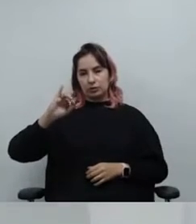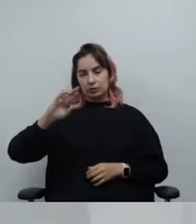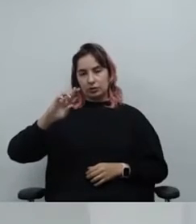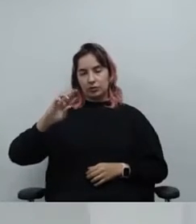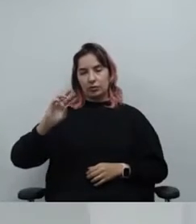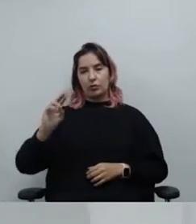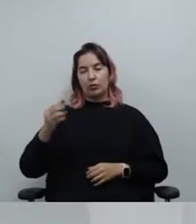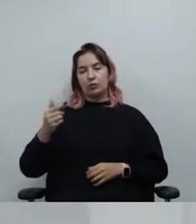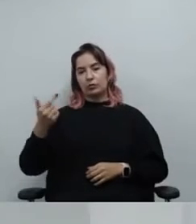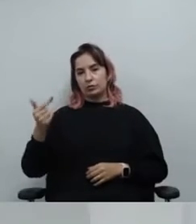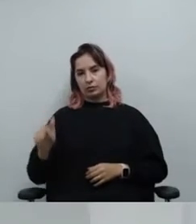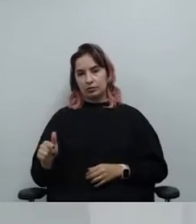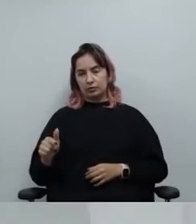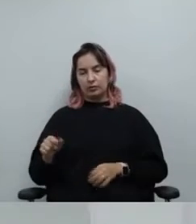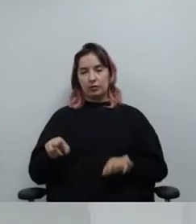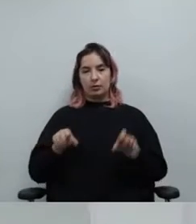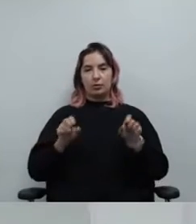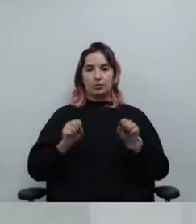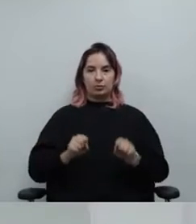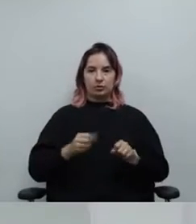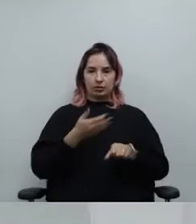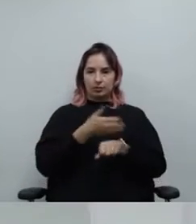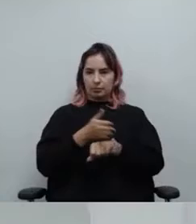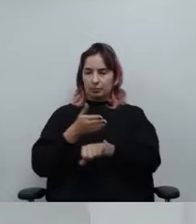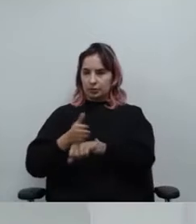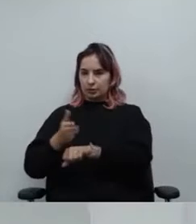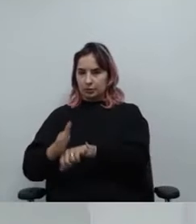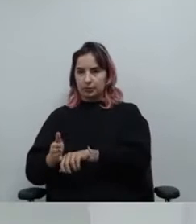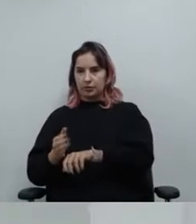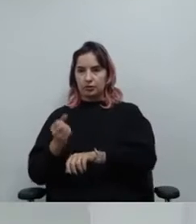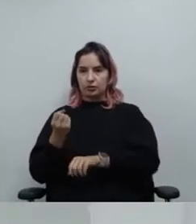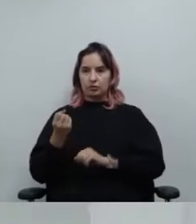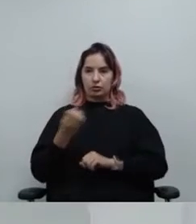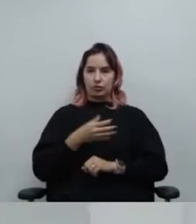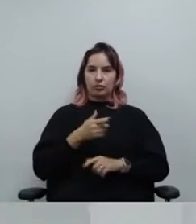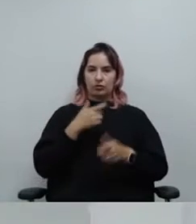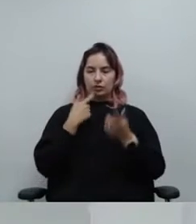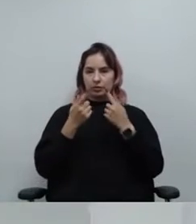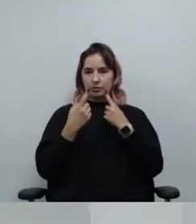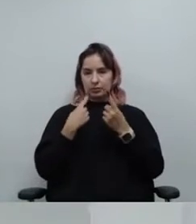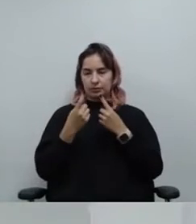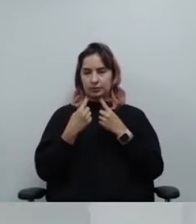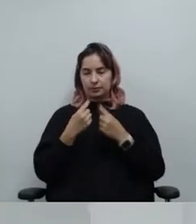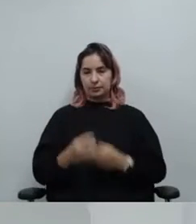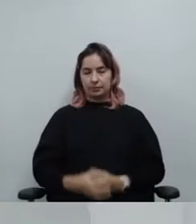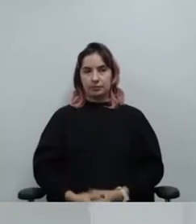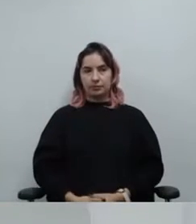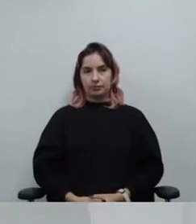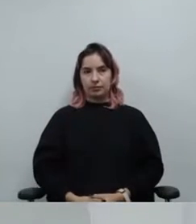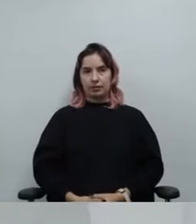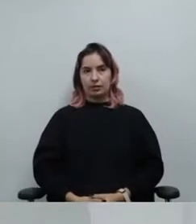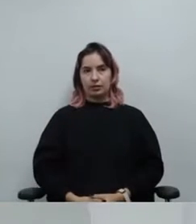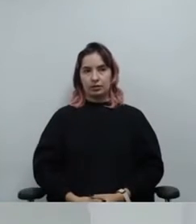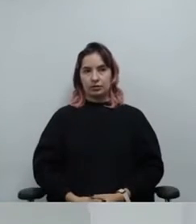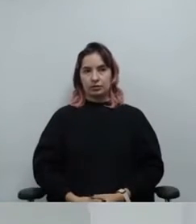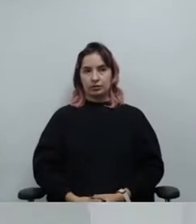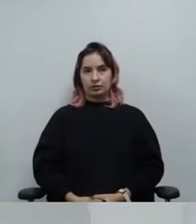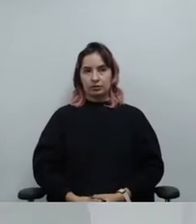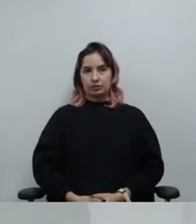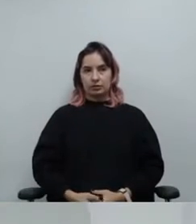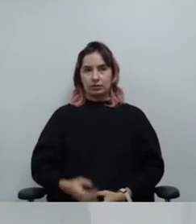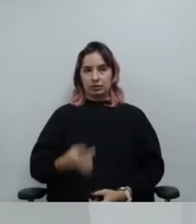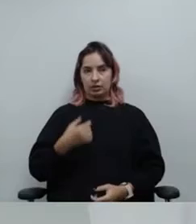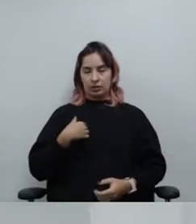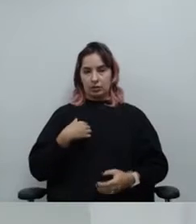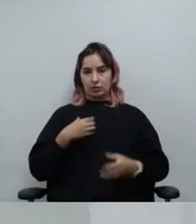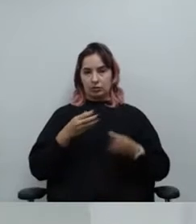sucedê-lo, participar desse debate, desses novos debates que virão. Né? Eu, na qualidade aí de membro do